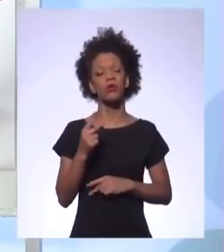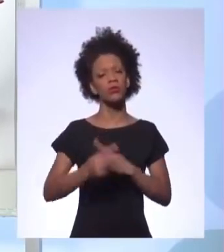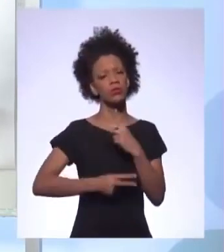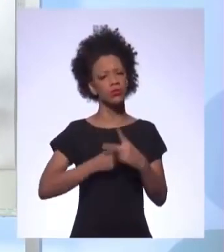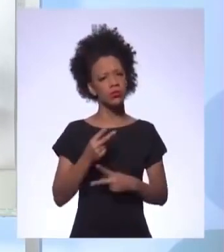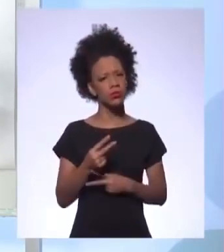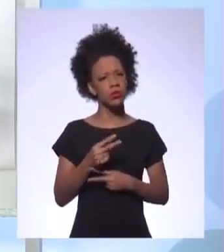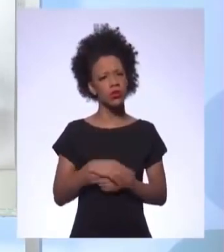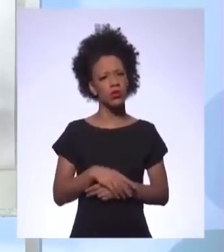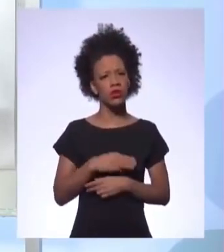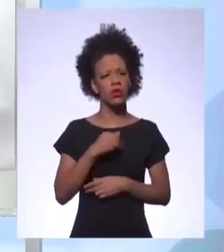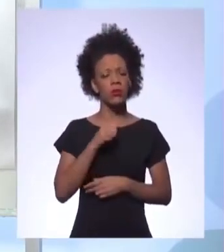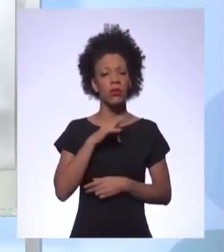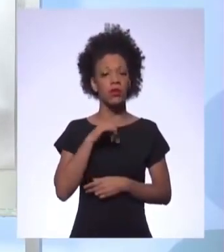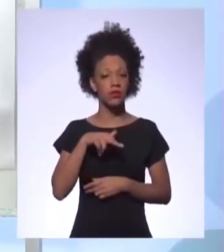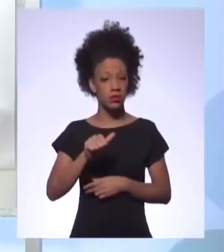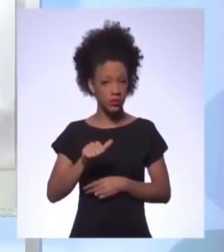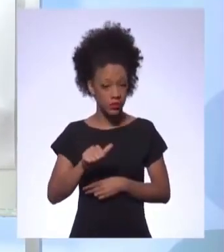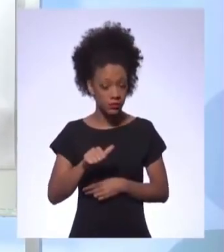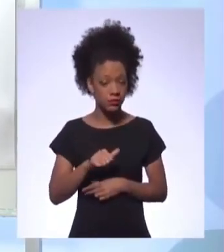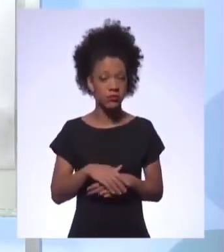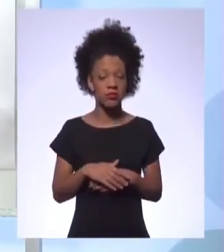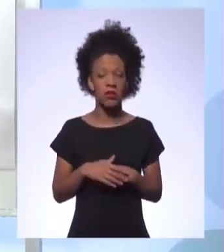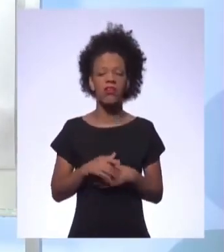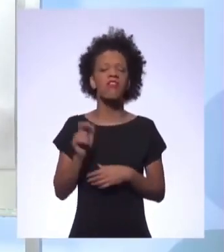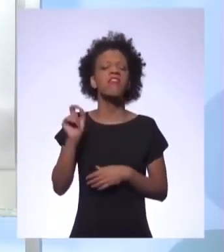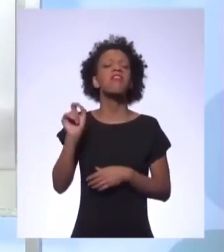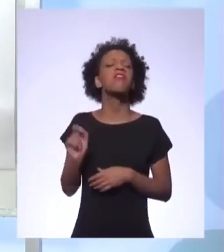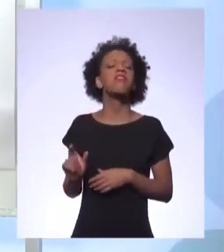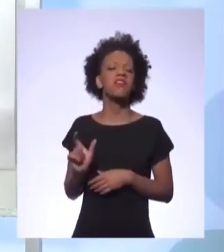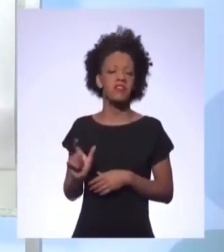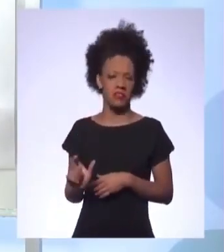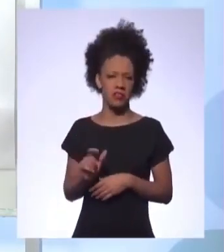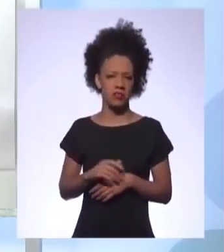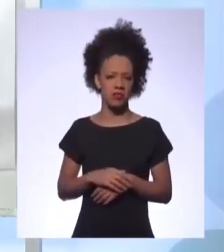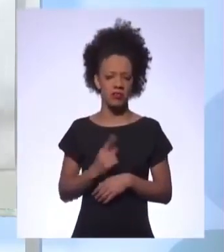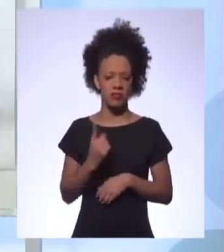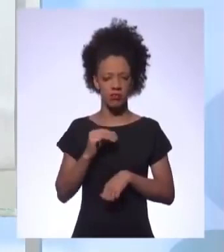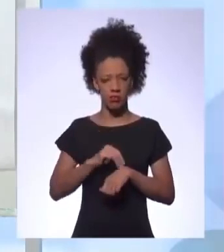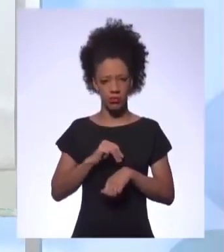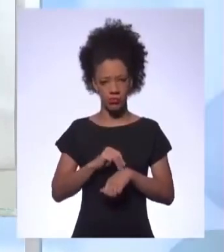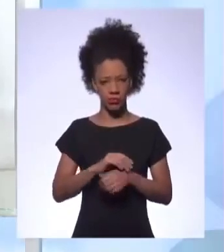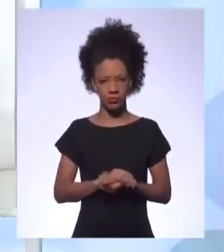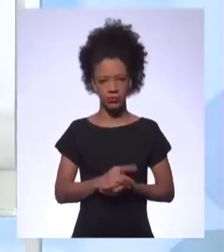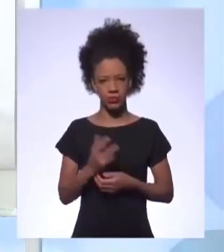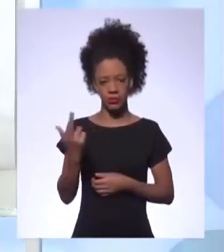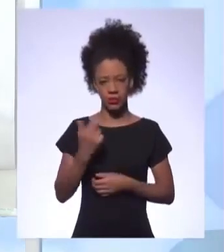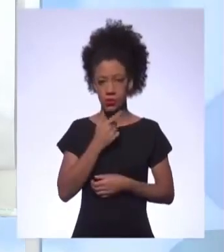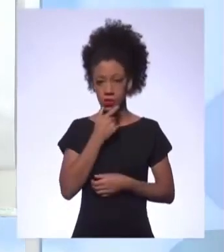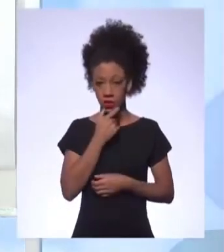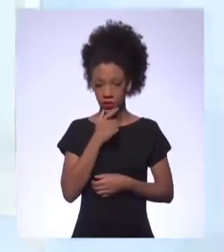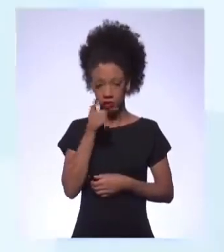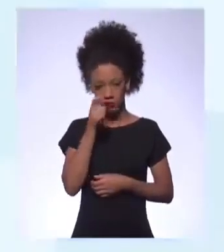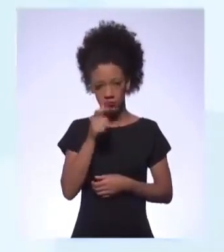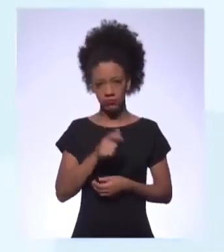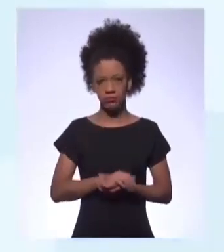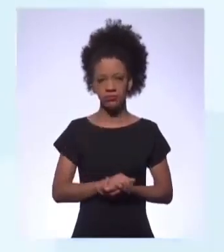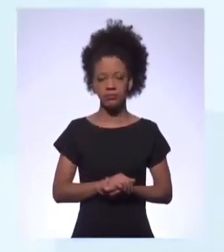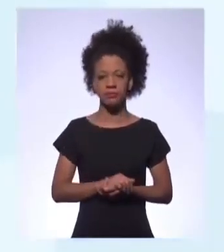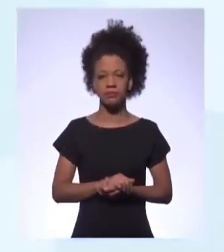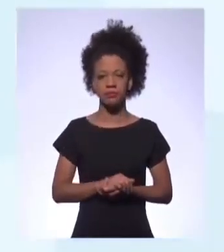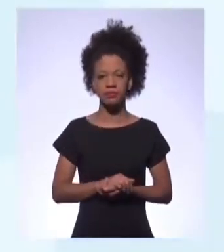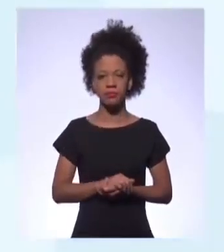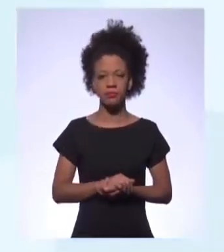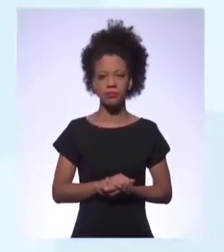I am Mariana, I am Matheus. And now, who are you? Quem é você? Um minutinho para vocês me darem uma resposta interessante. See you